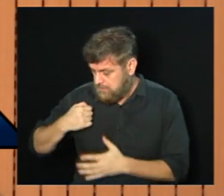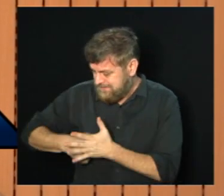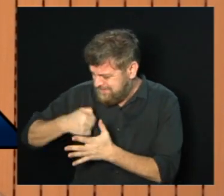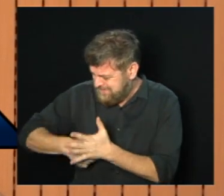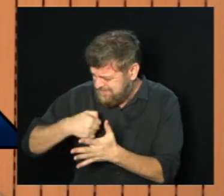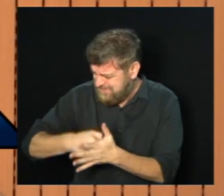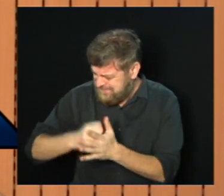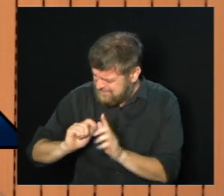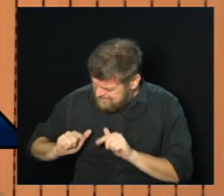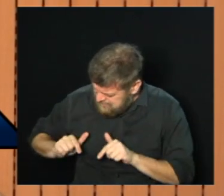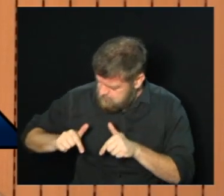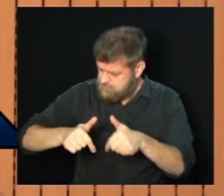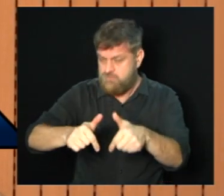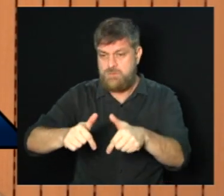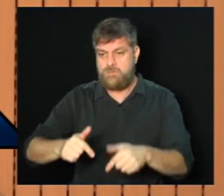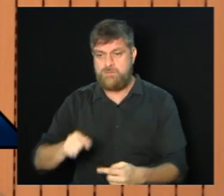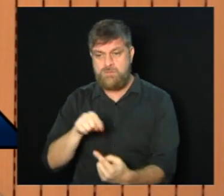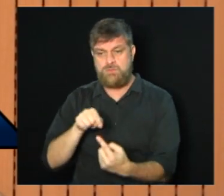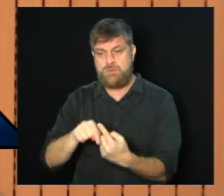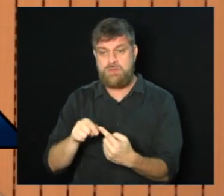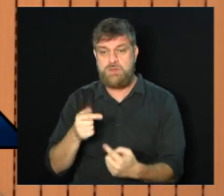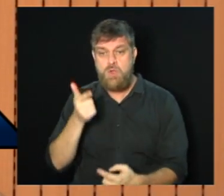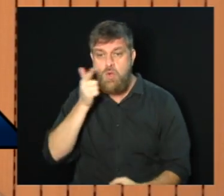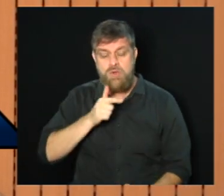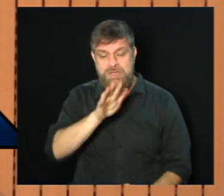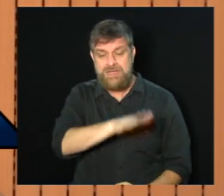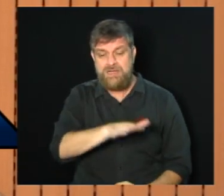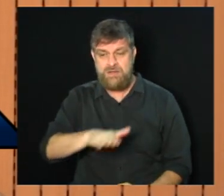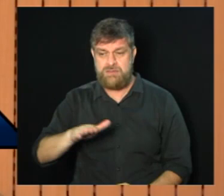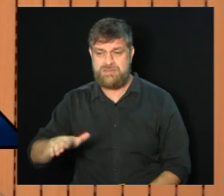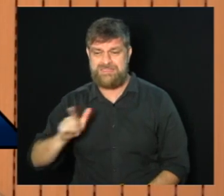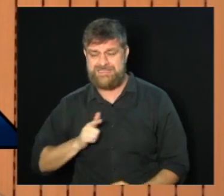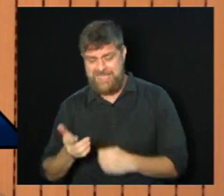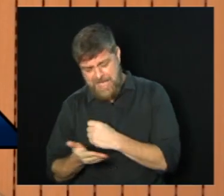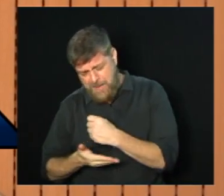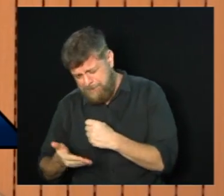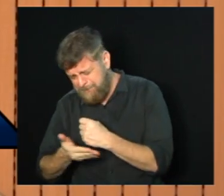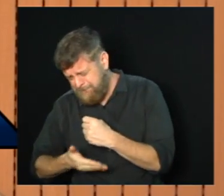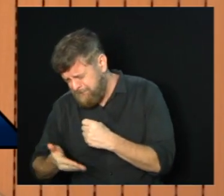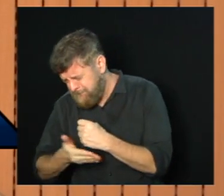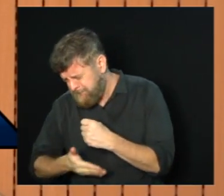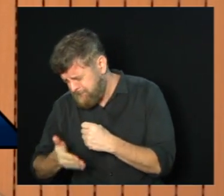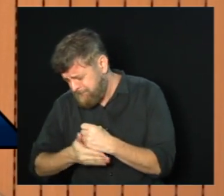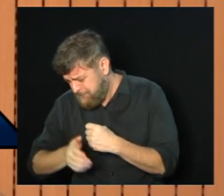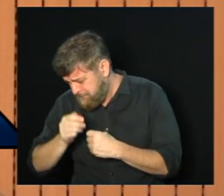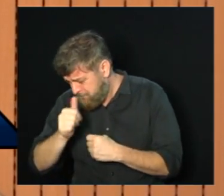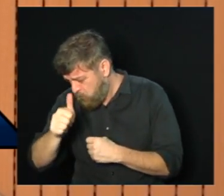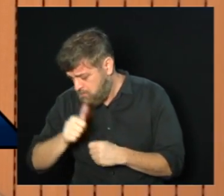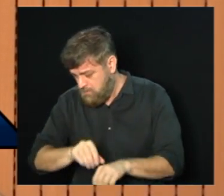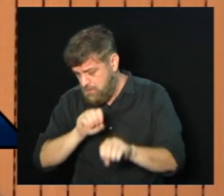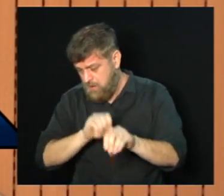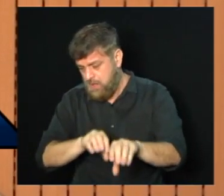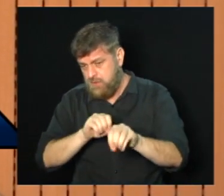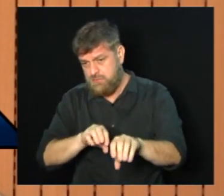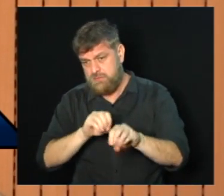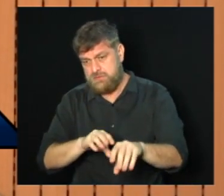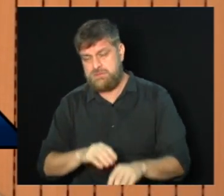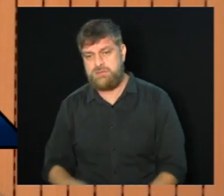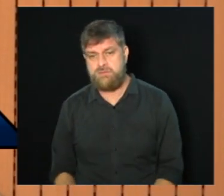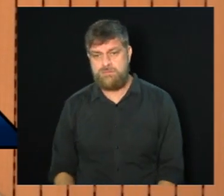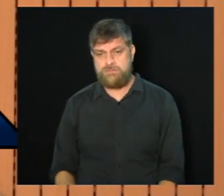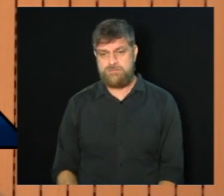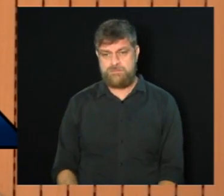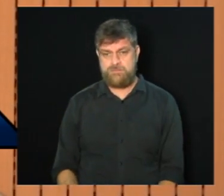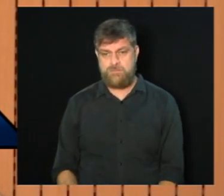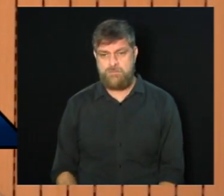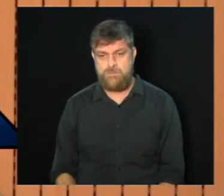luta muito, para colocar as crianças para terem o mínimo, que é dar uma educação básica. E aqui